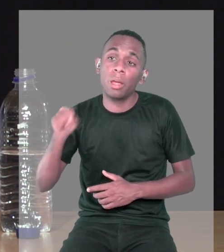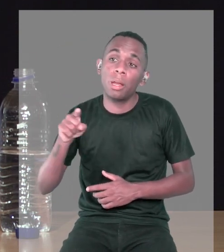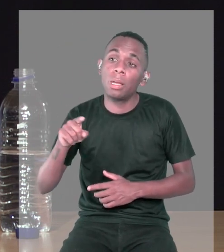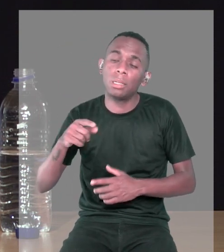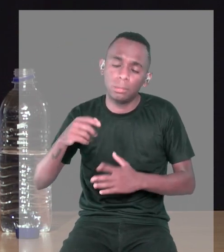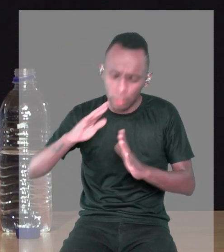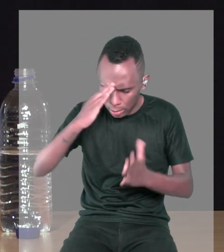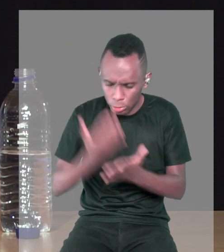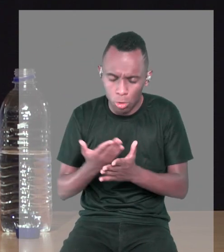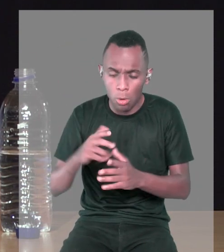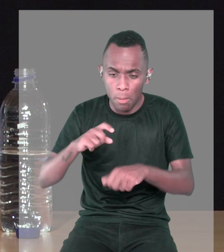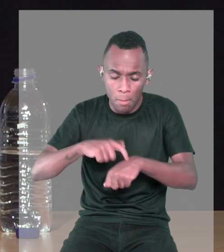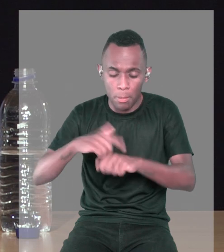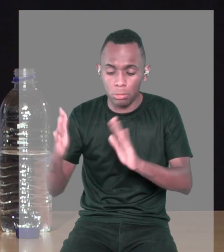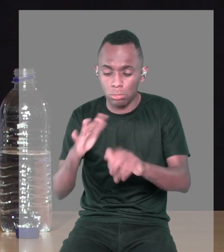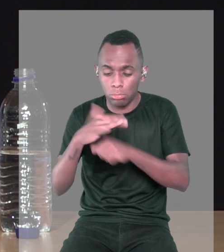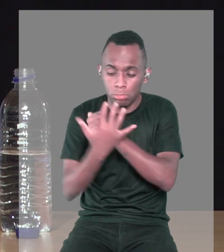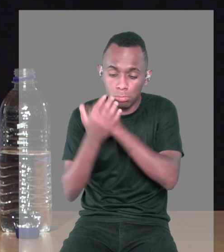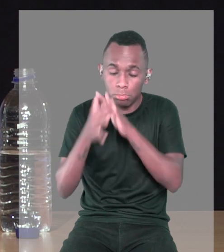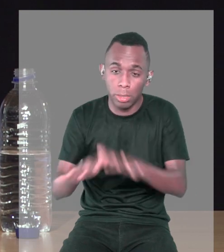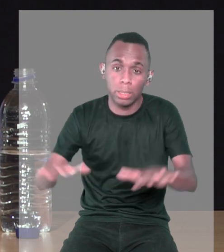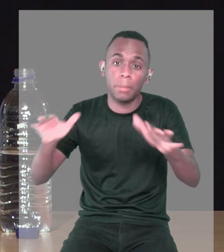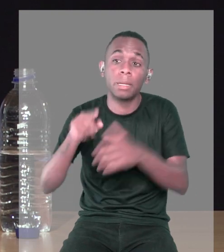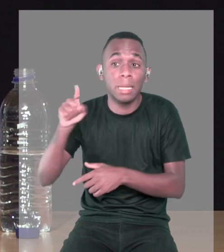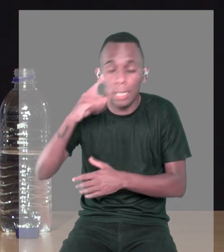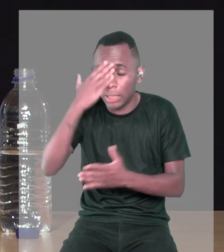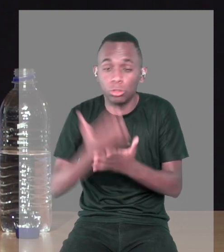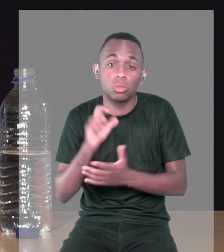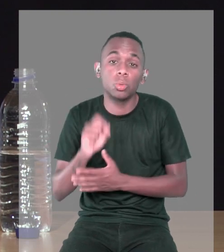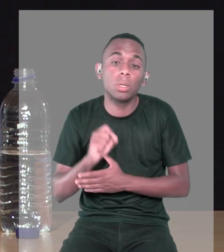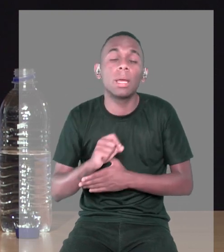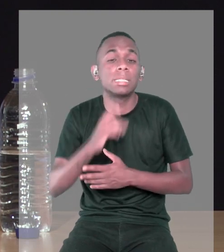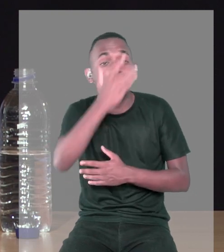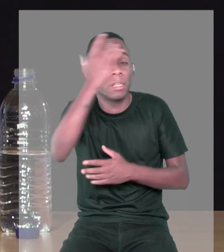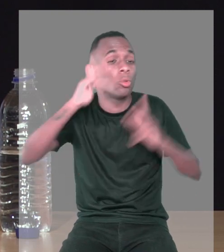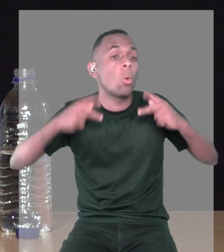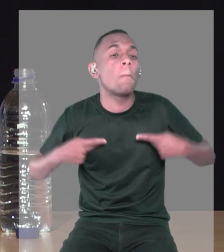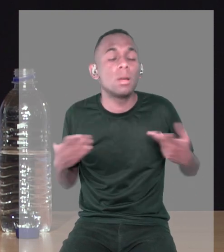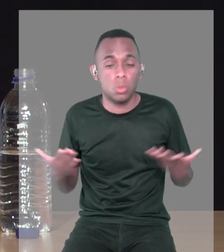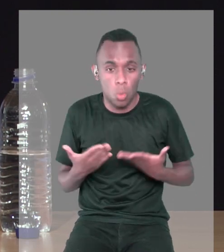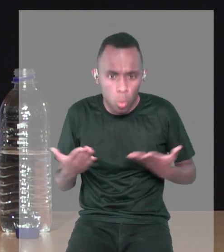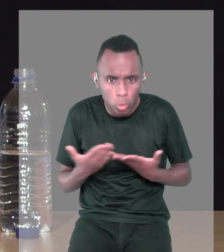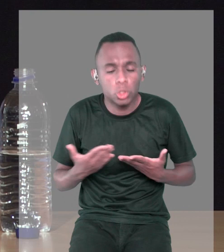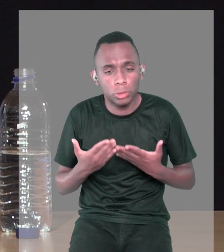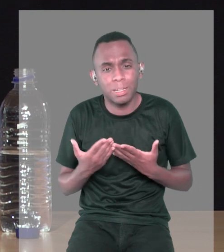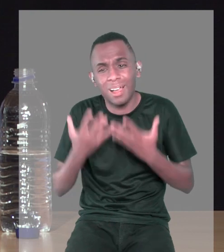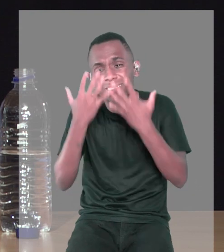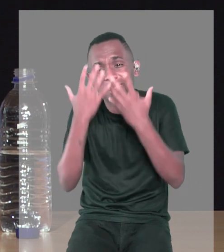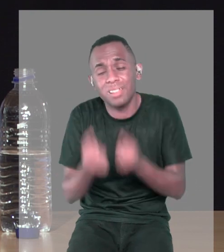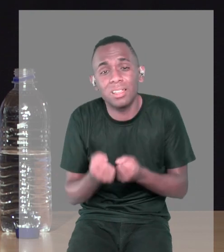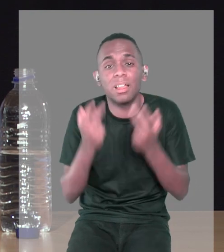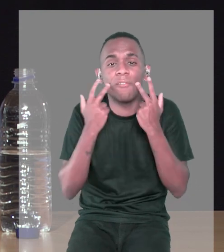Agamben, defendeu durante a pandemia. A hipótese de Agamben era de que os seres humanos